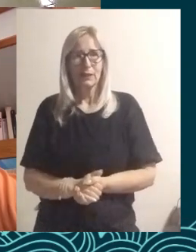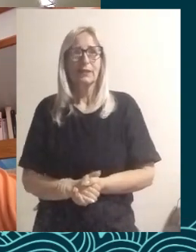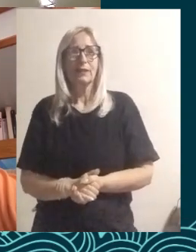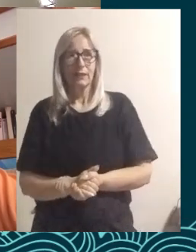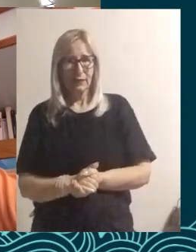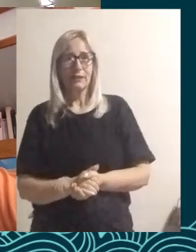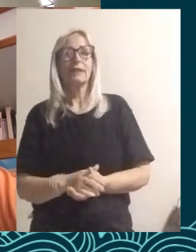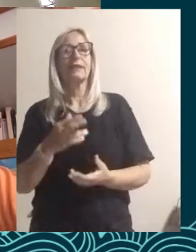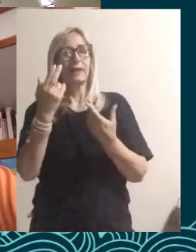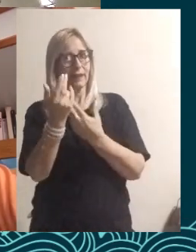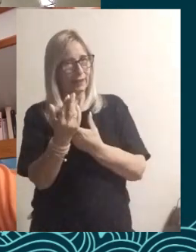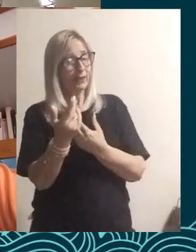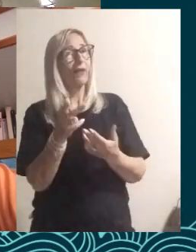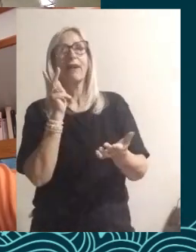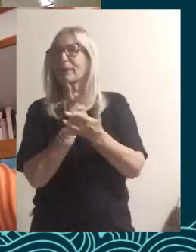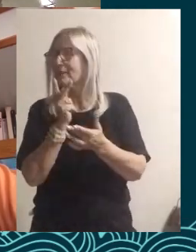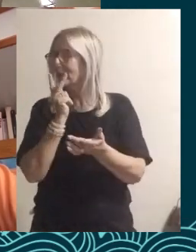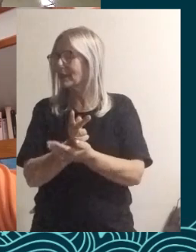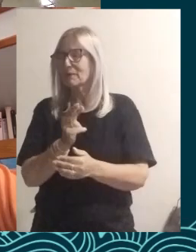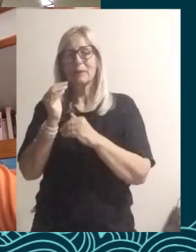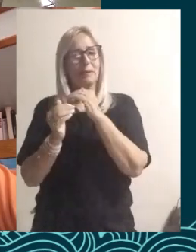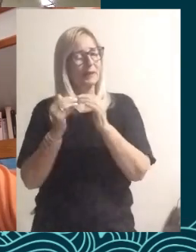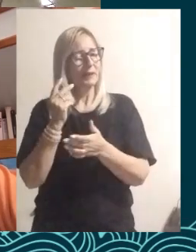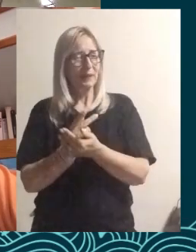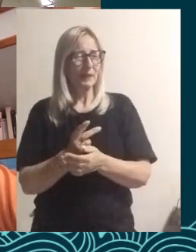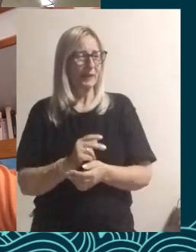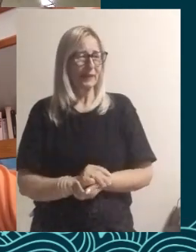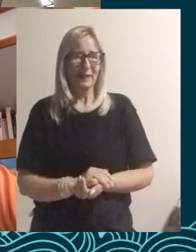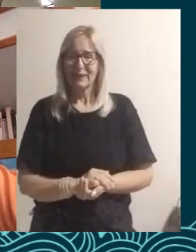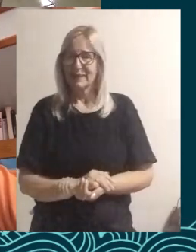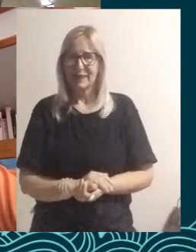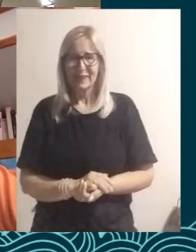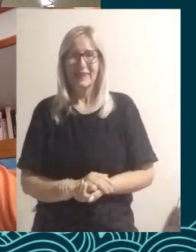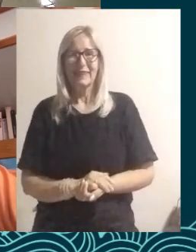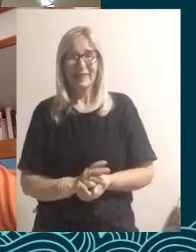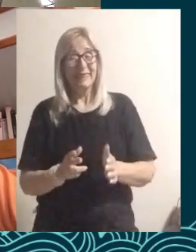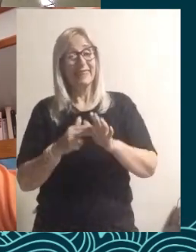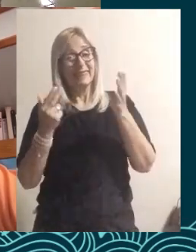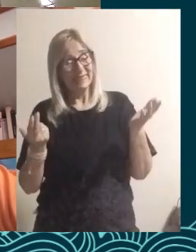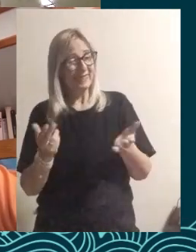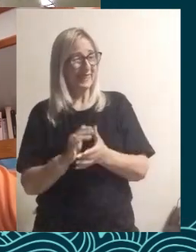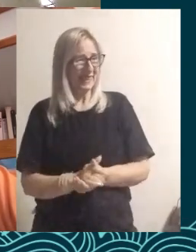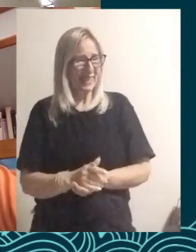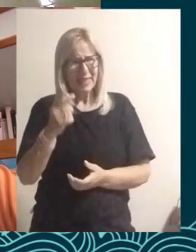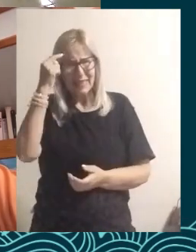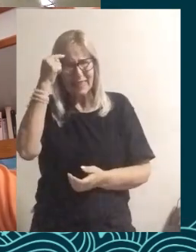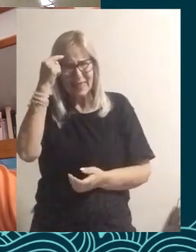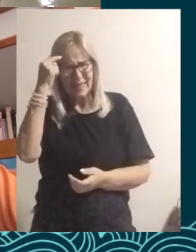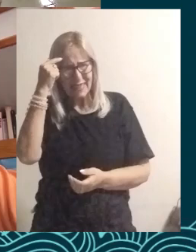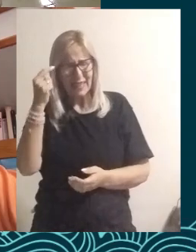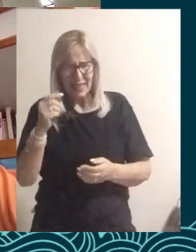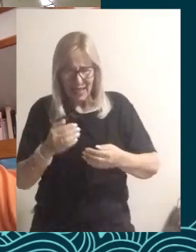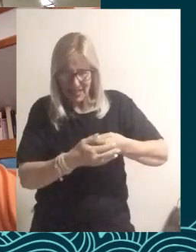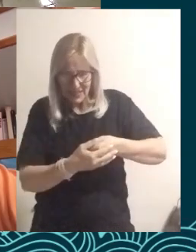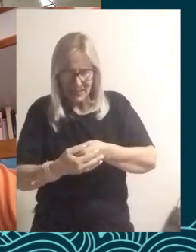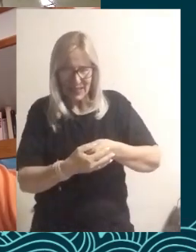isso, E né? barco é, É, é sempre o mesmo. Filho evolui, muda. Que um dia é então,